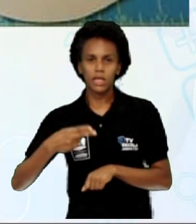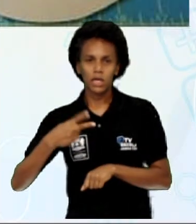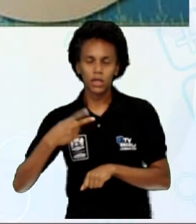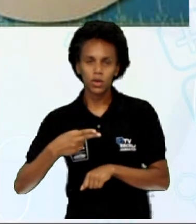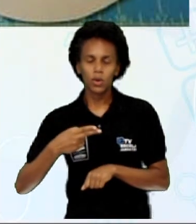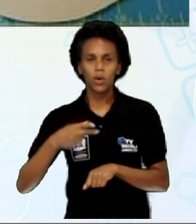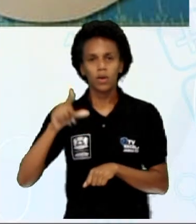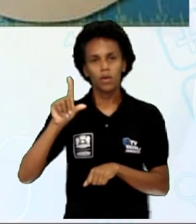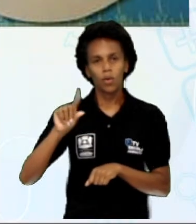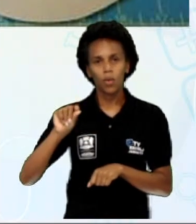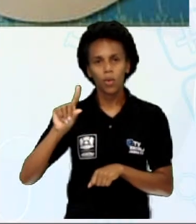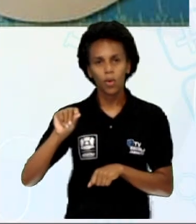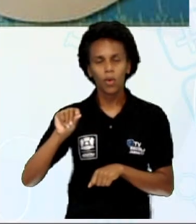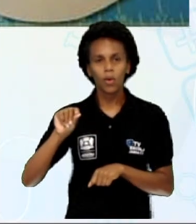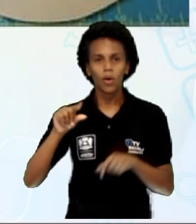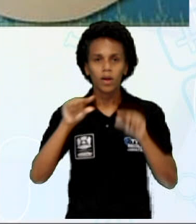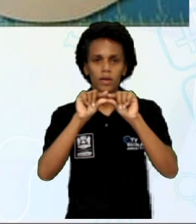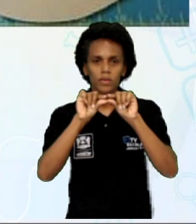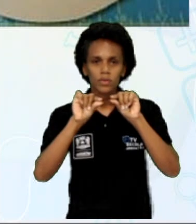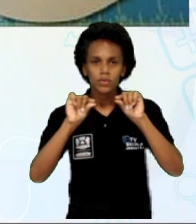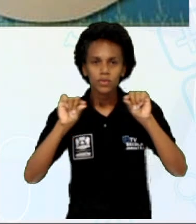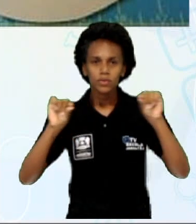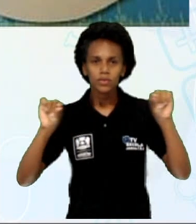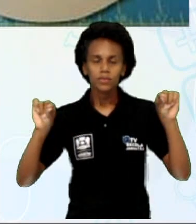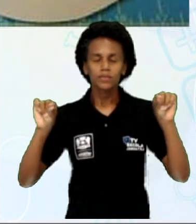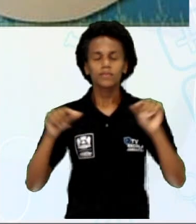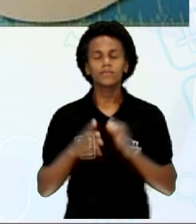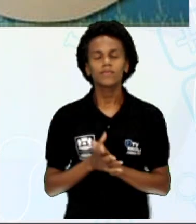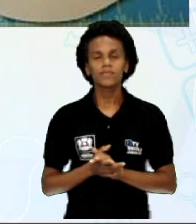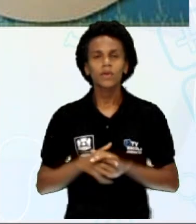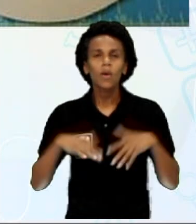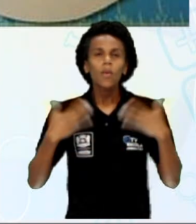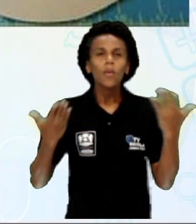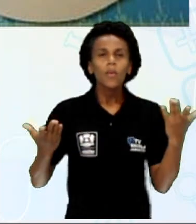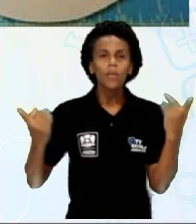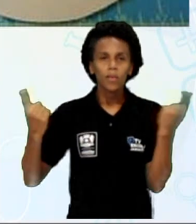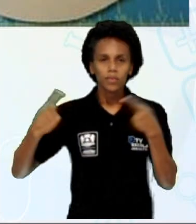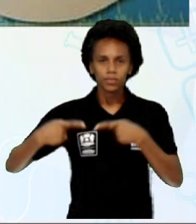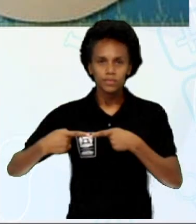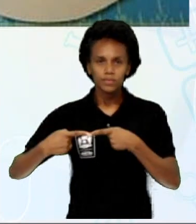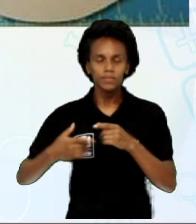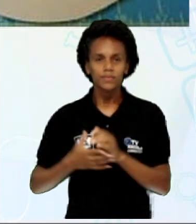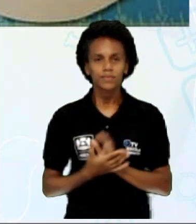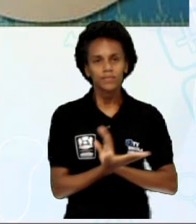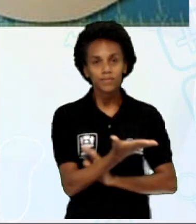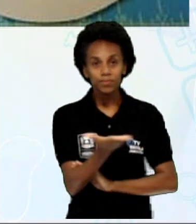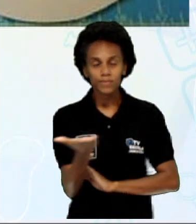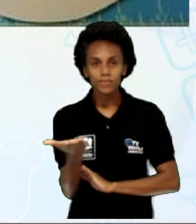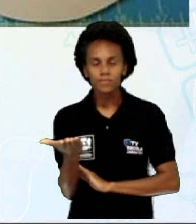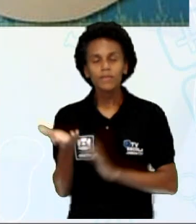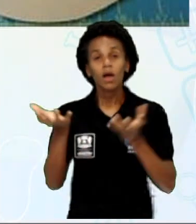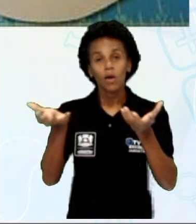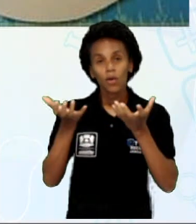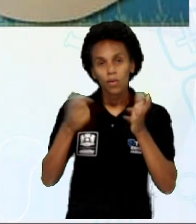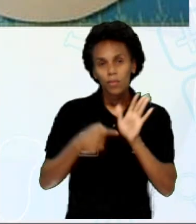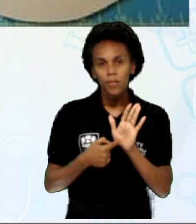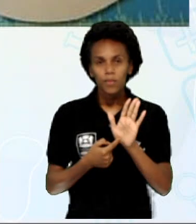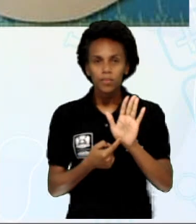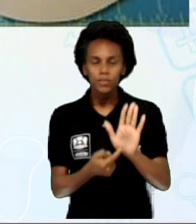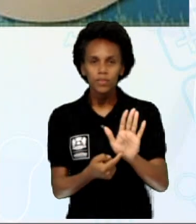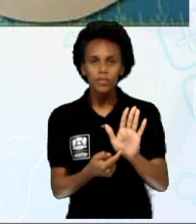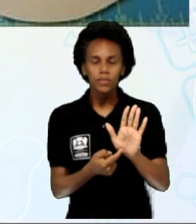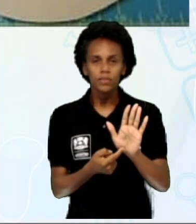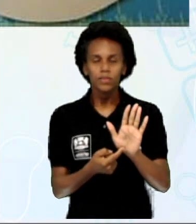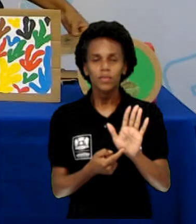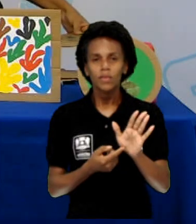desafio que eu quero deixar para vocês hoje? Eu queria mostrar para vocês como vocês podem